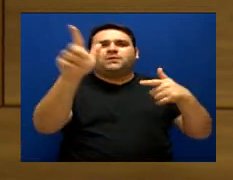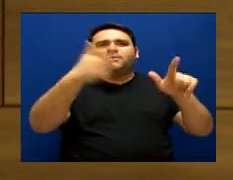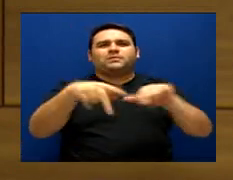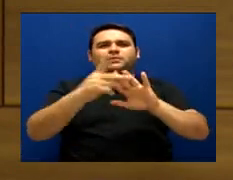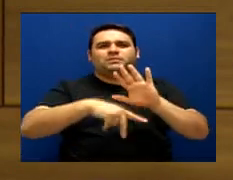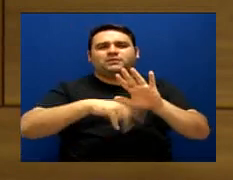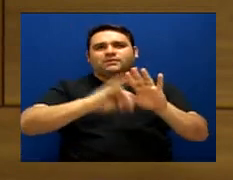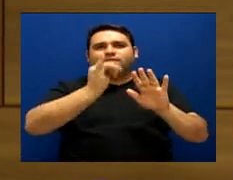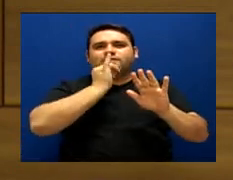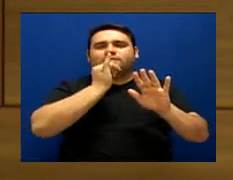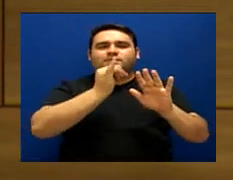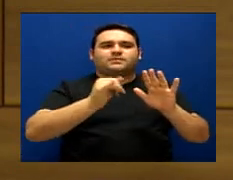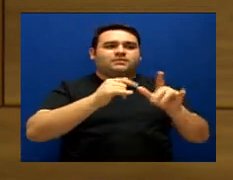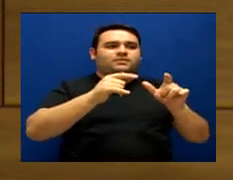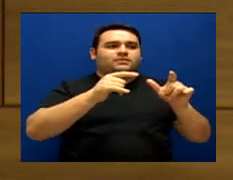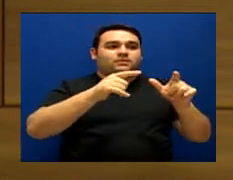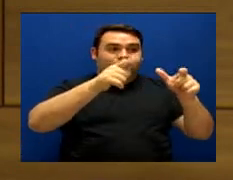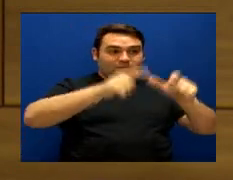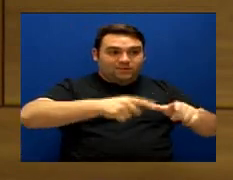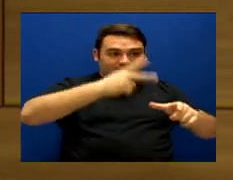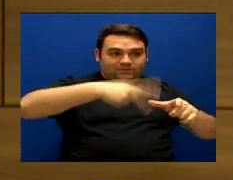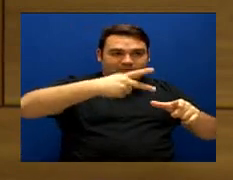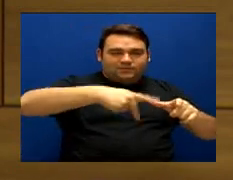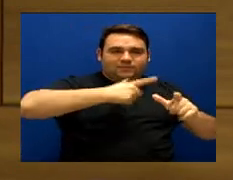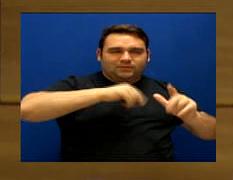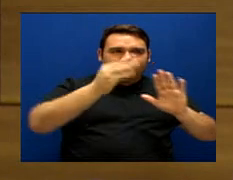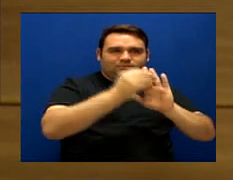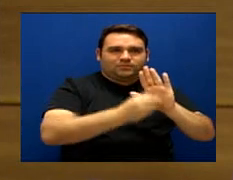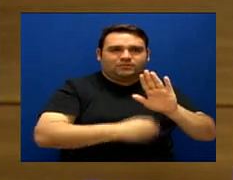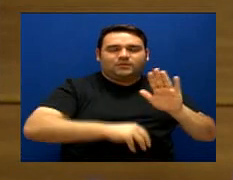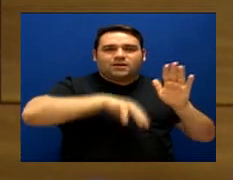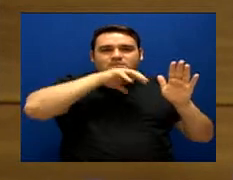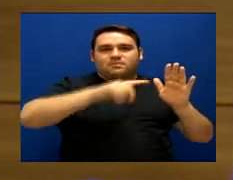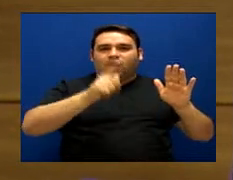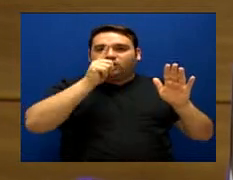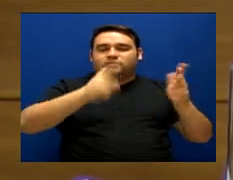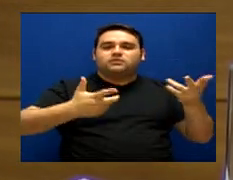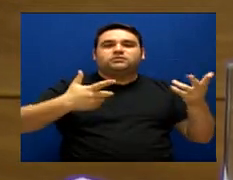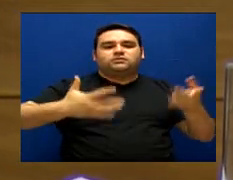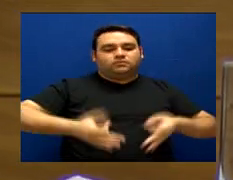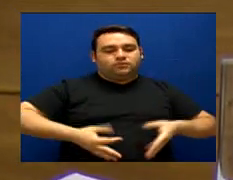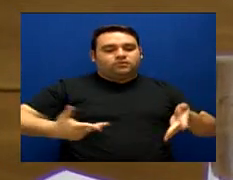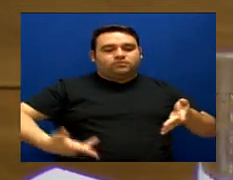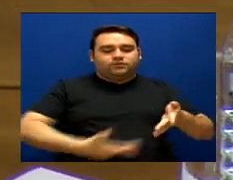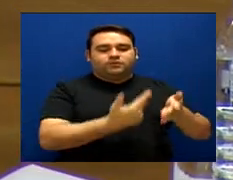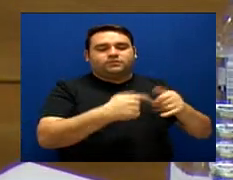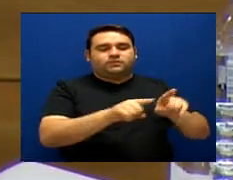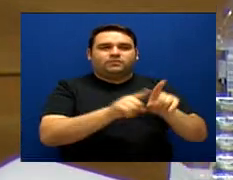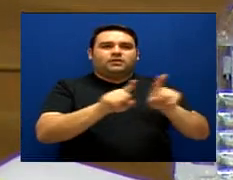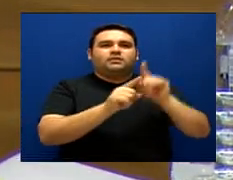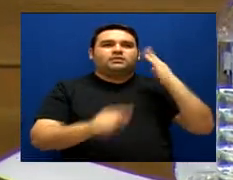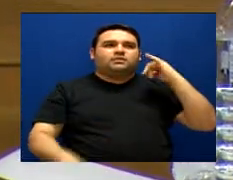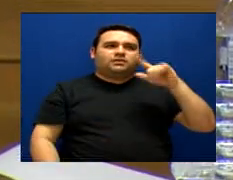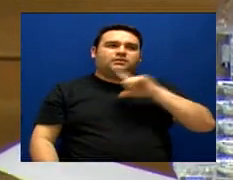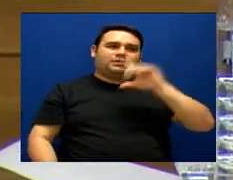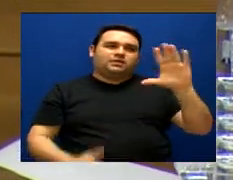projetos, como um ponto fixo para a inscrição da castração municipal, também. Sei que a Zoonoses faz alguma,